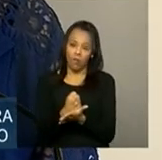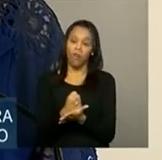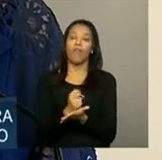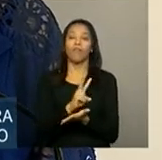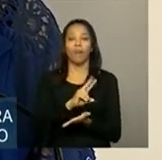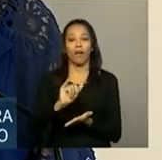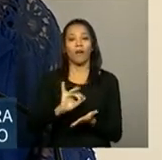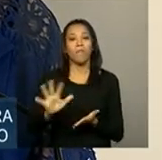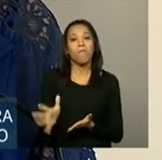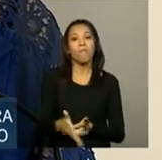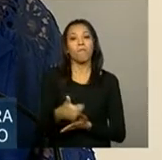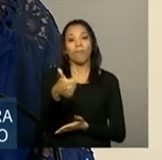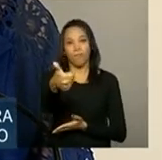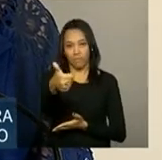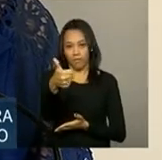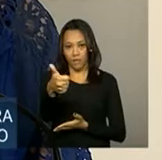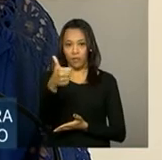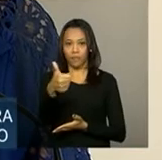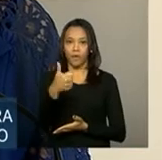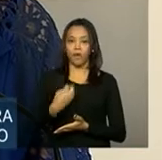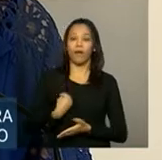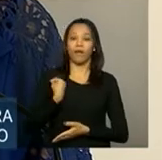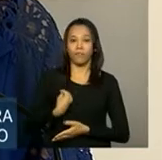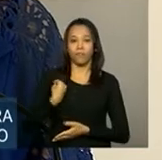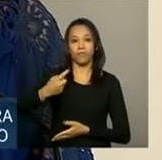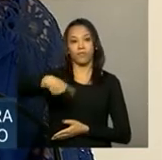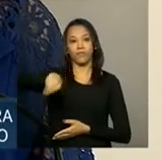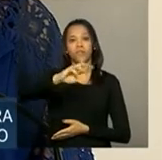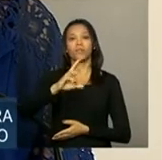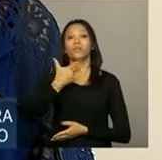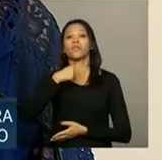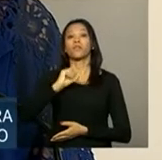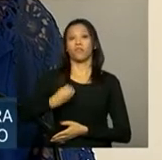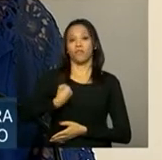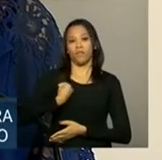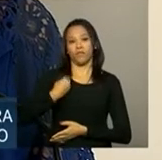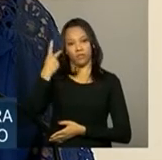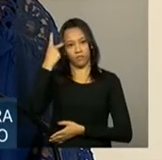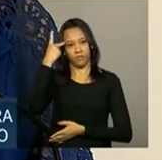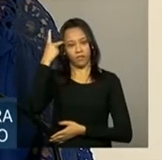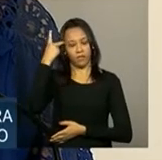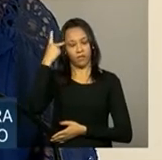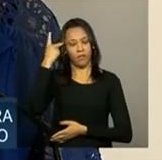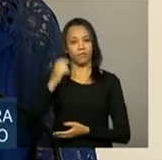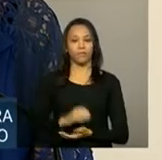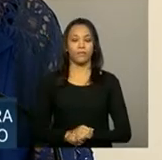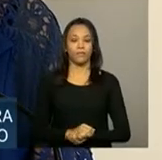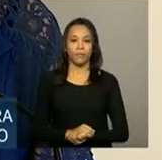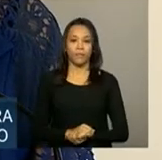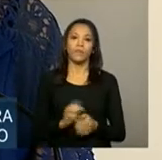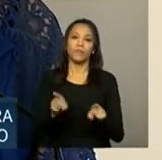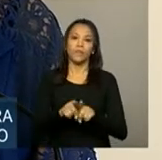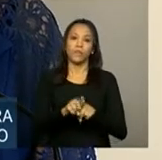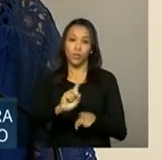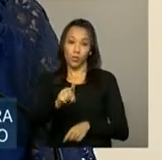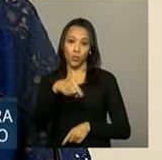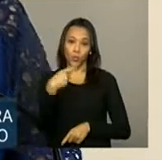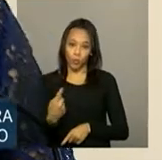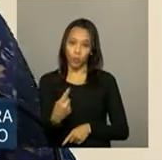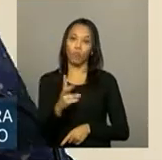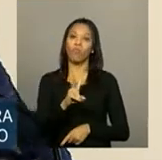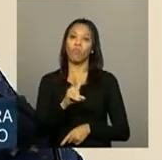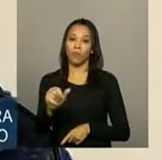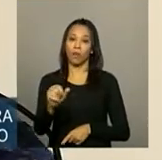dúvida nenhuma vão melhorar as condições de vida dos paulistas inclusive um deles vai atender